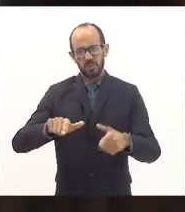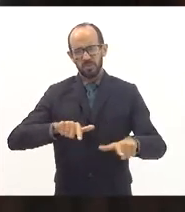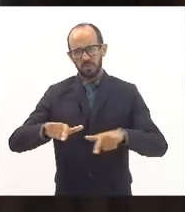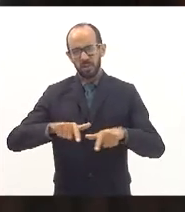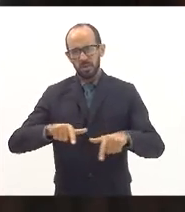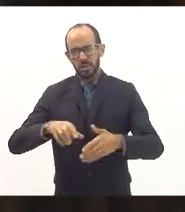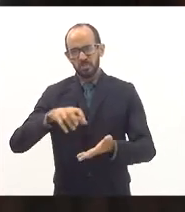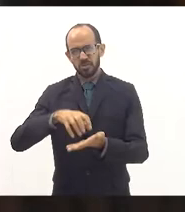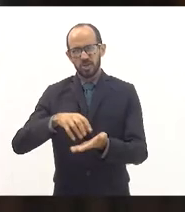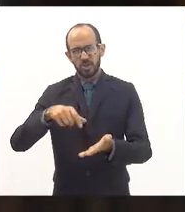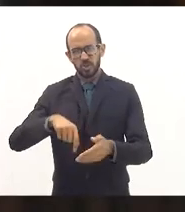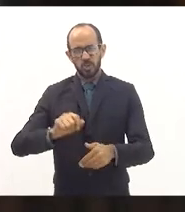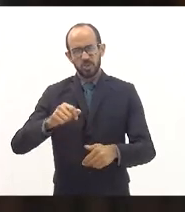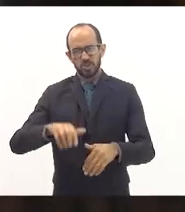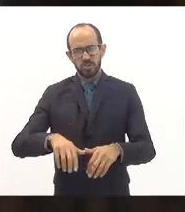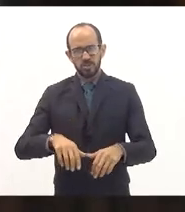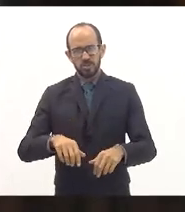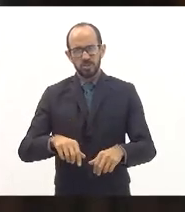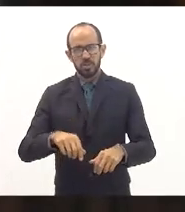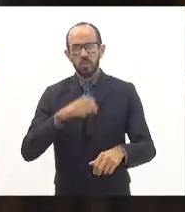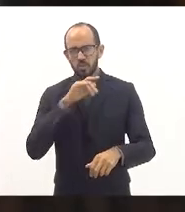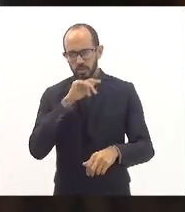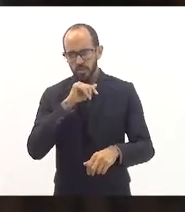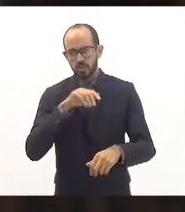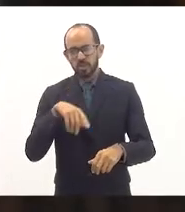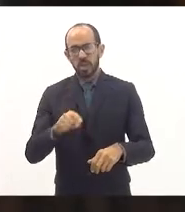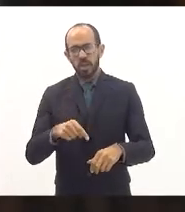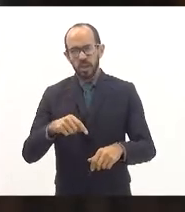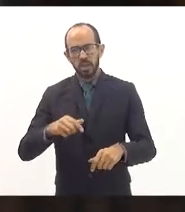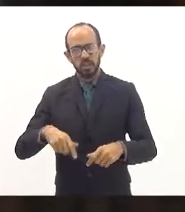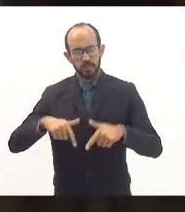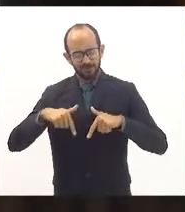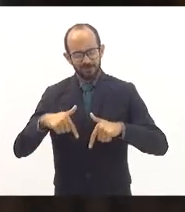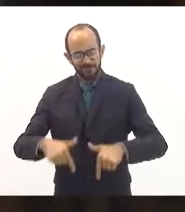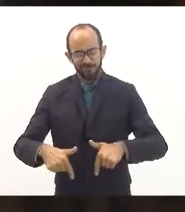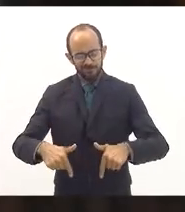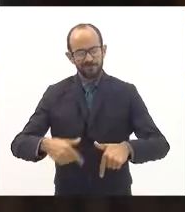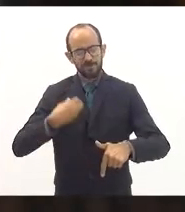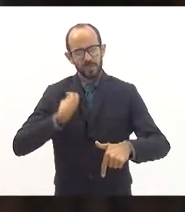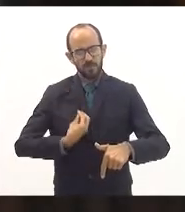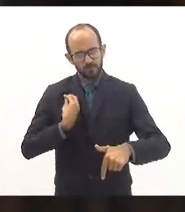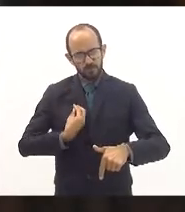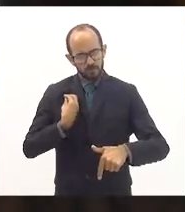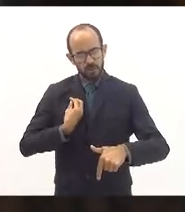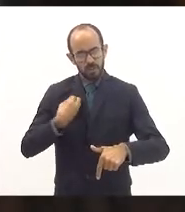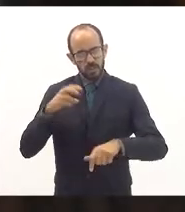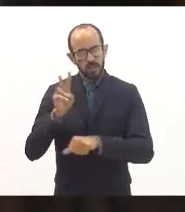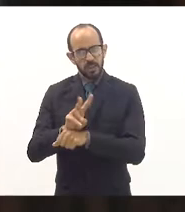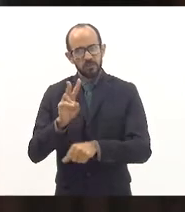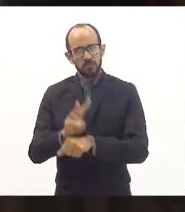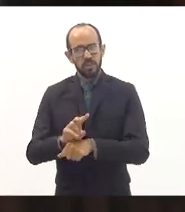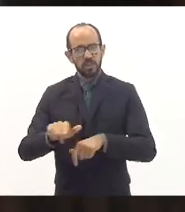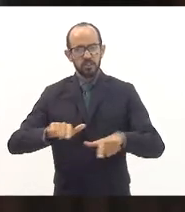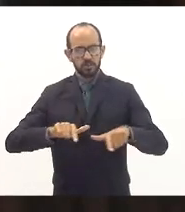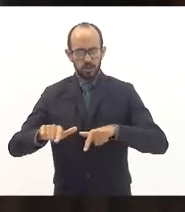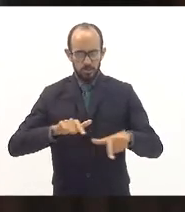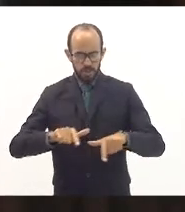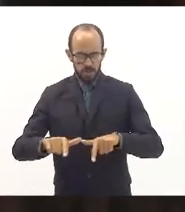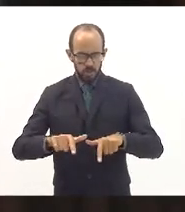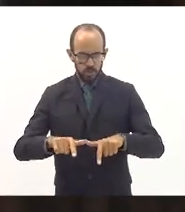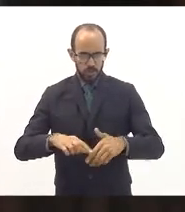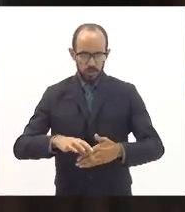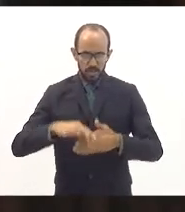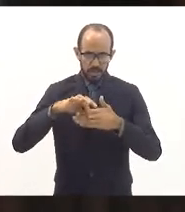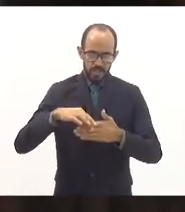privilegiados. Brizola dedicou sua vida à transformadora causa da educação e à defesa dos trabalhadores. Sua